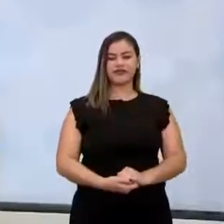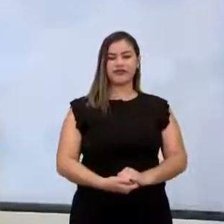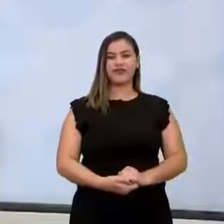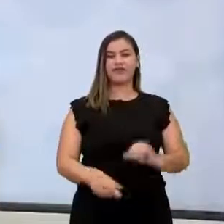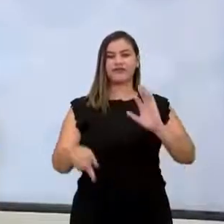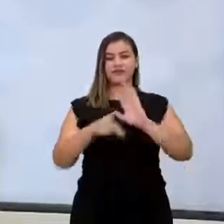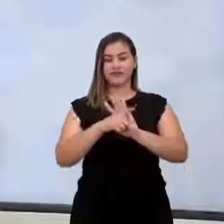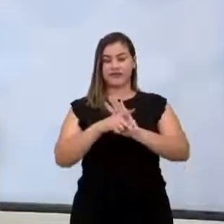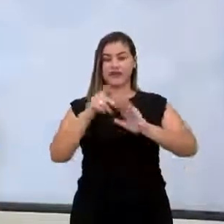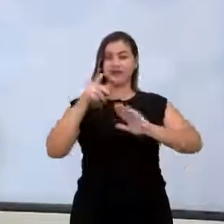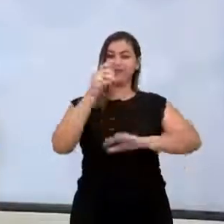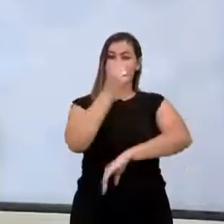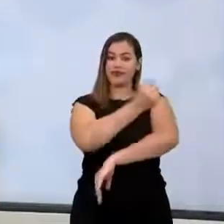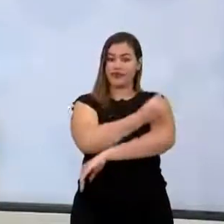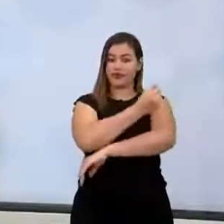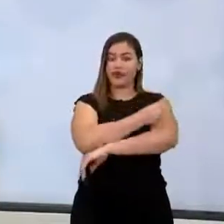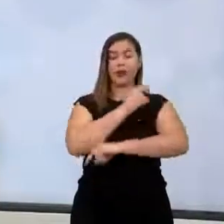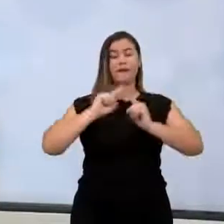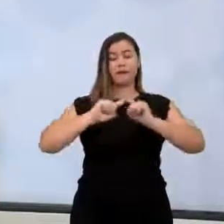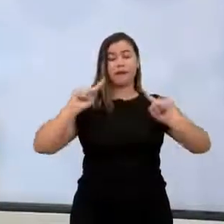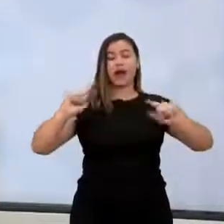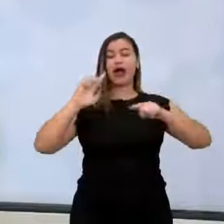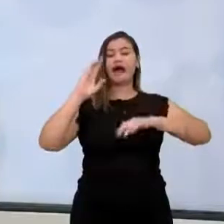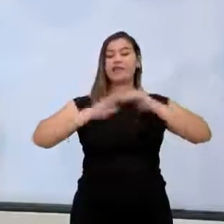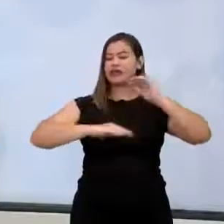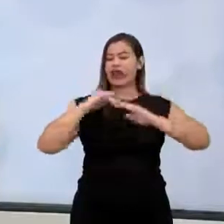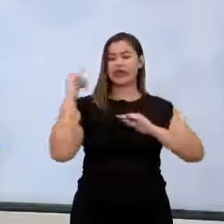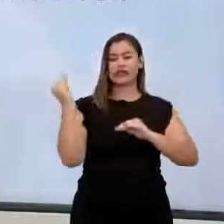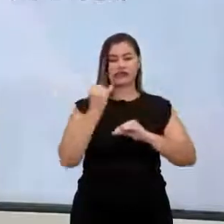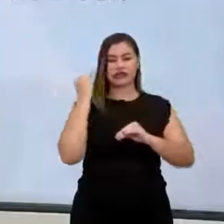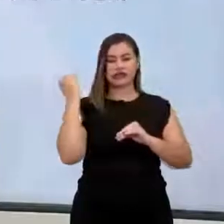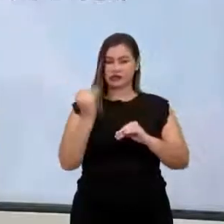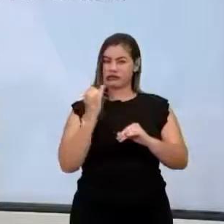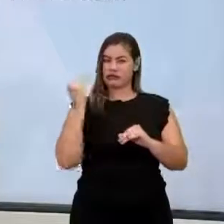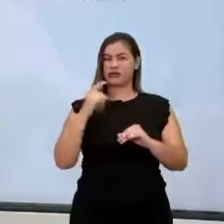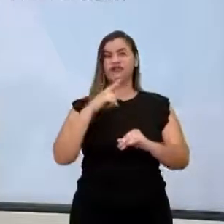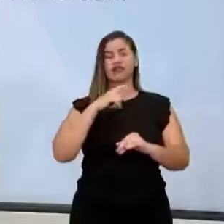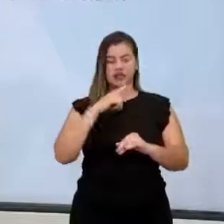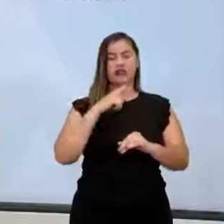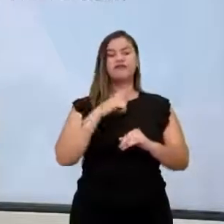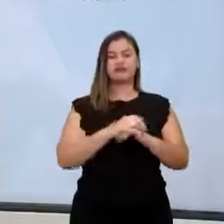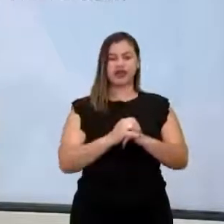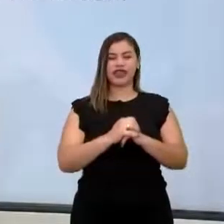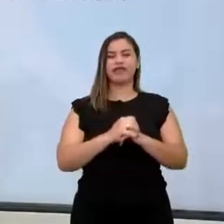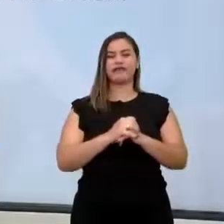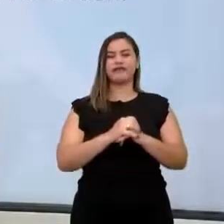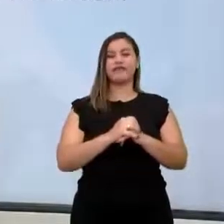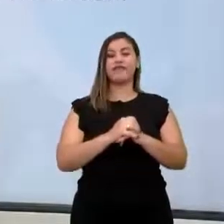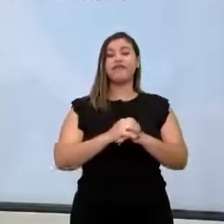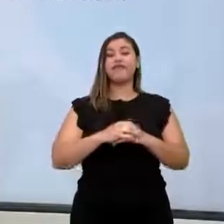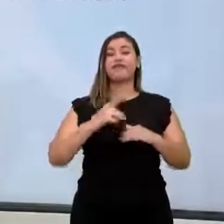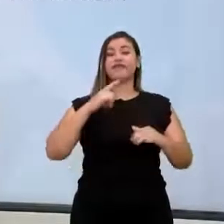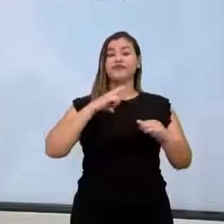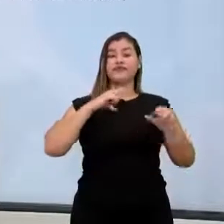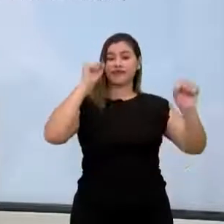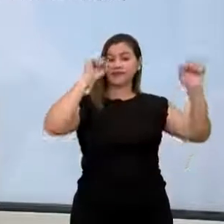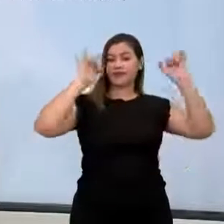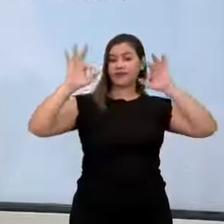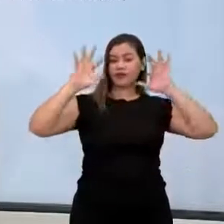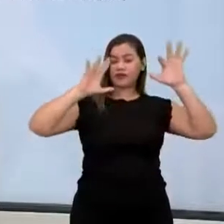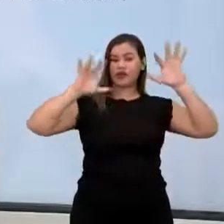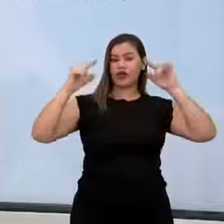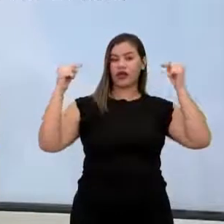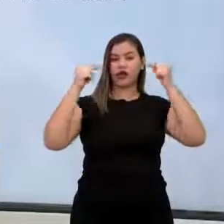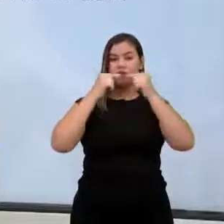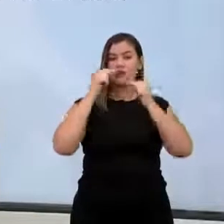uma habilidade muito importante. Afinal de contas, essa habilidade, ela nos proporciona uma reflexão sobre o